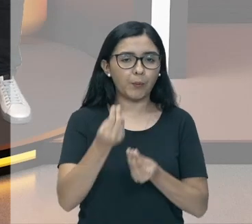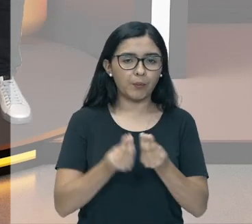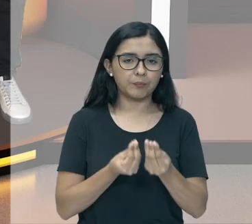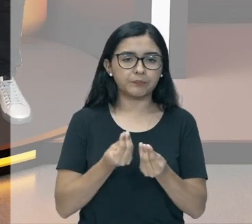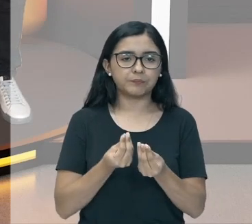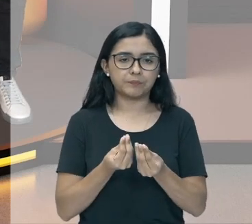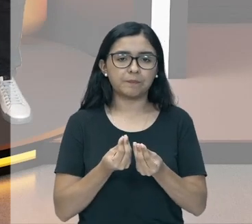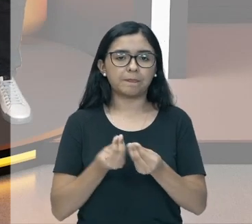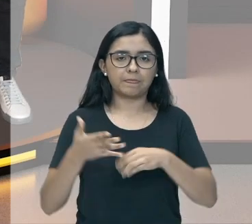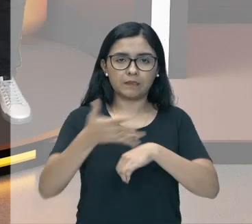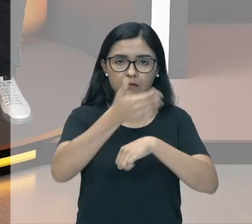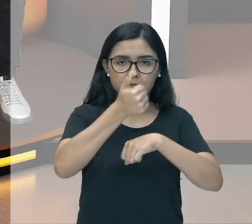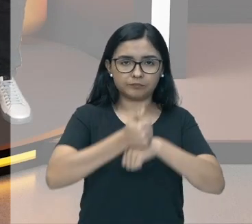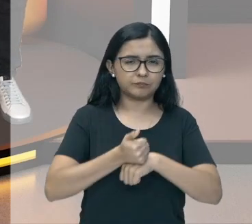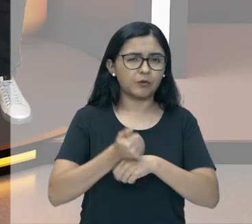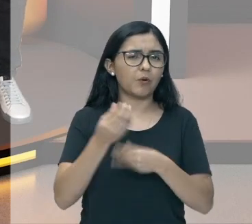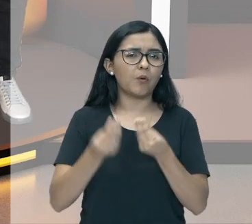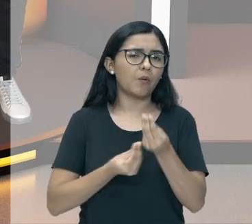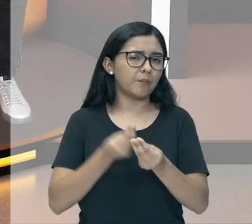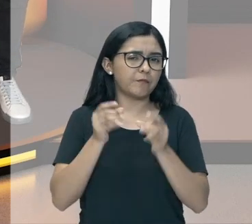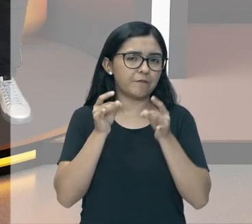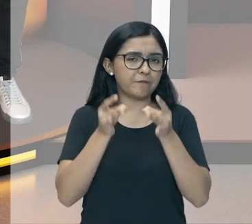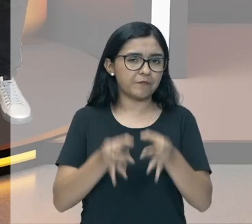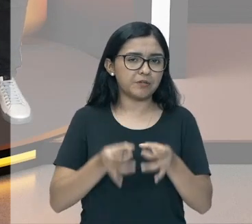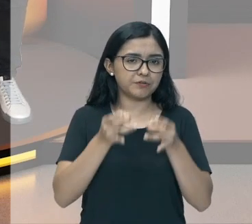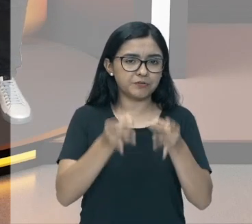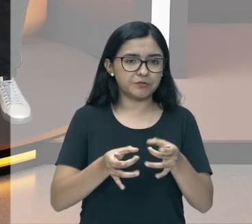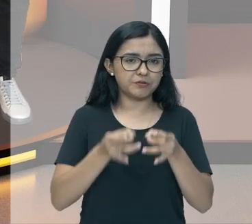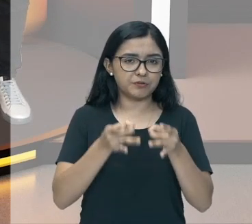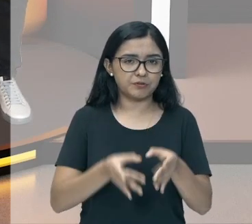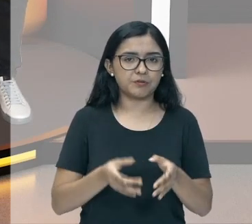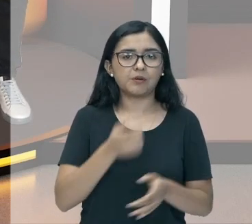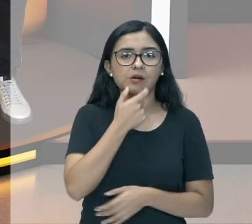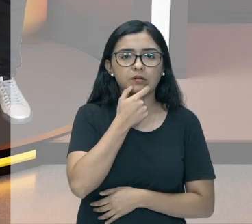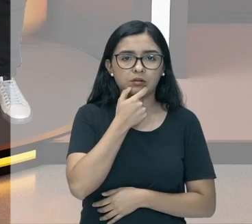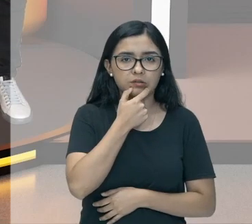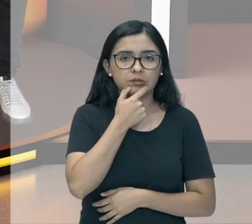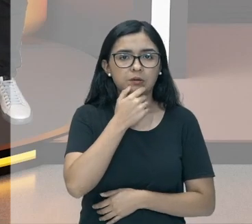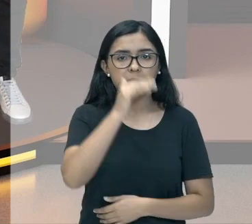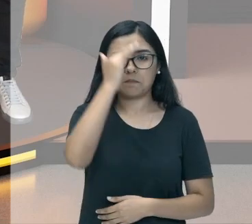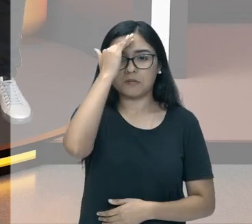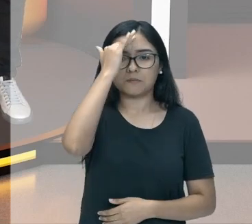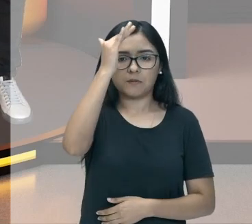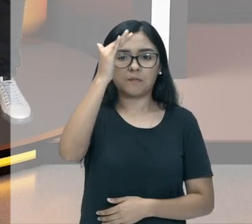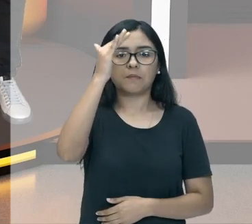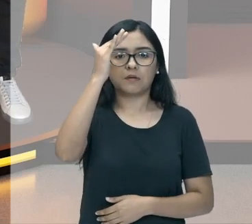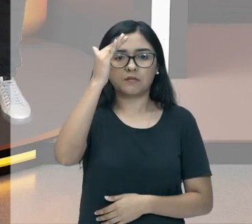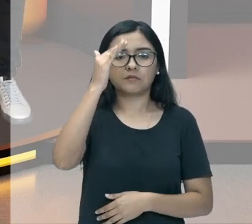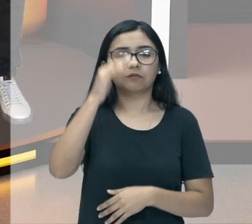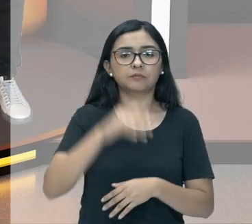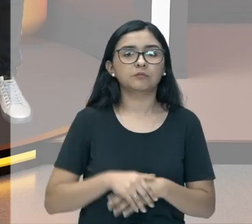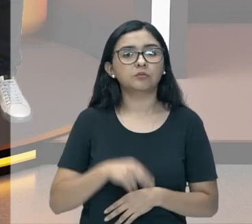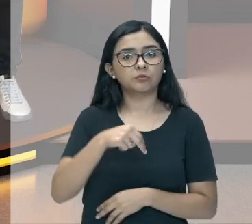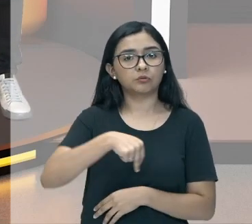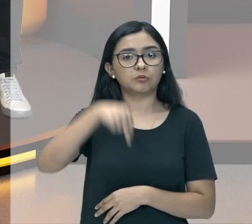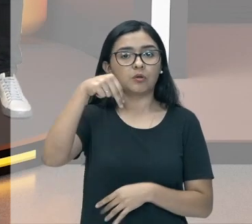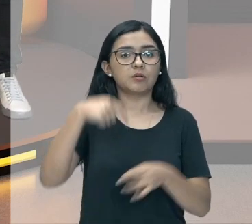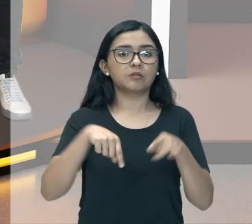colônias comercializavam aí com a Inglaterra, né? Principalmente as colônias ali do sul, que vão